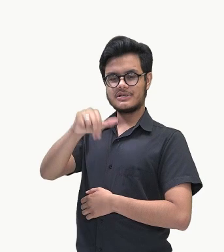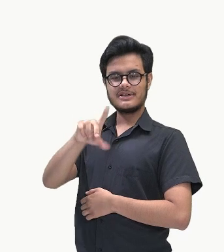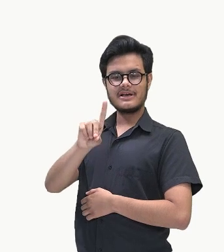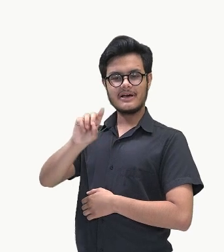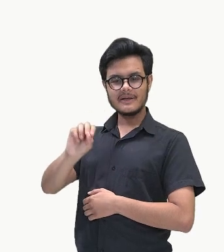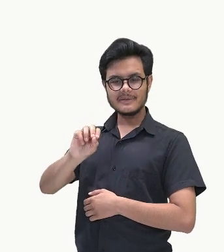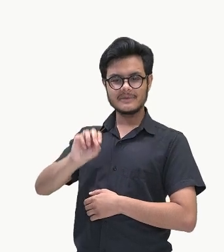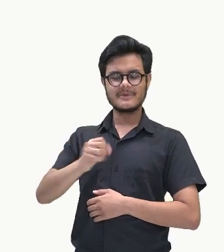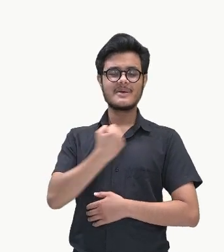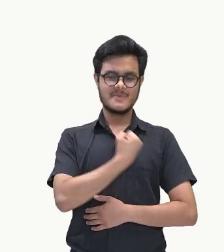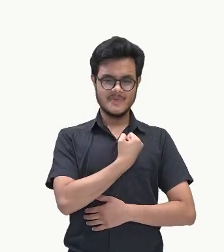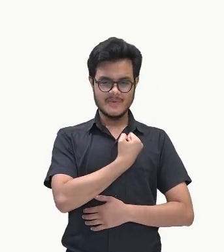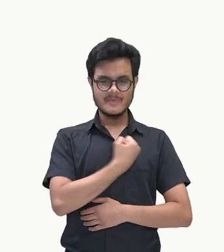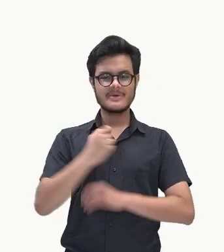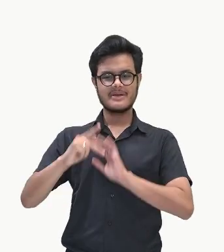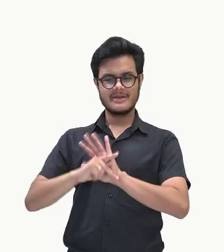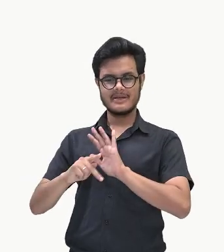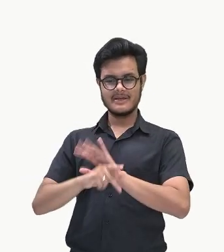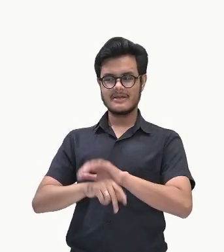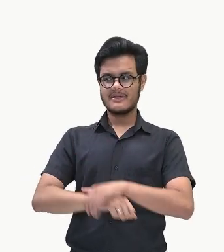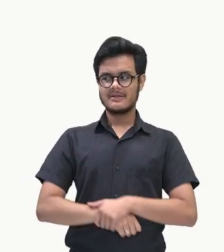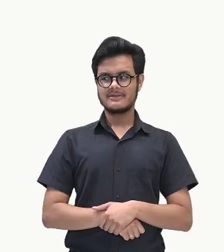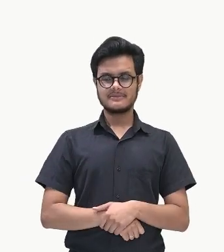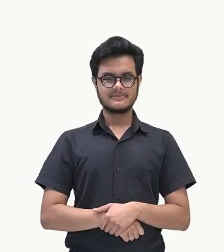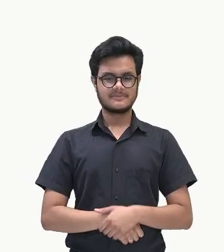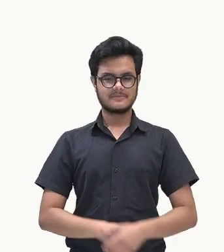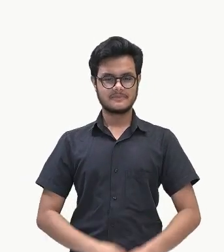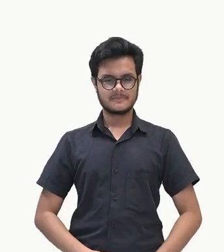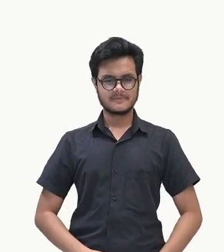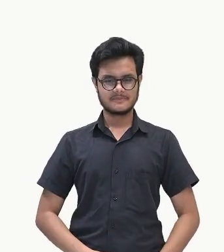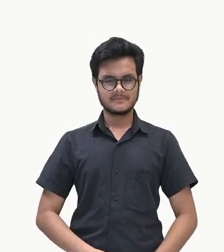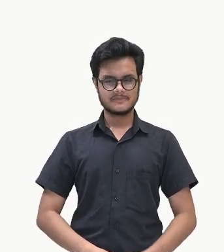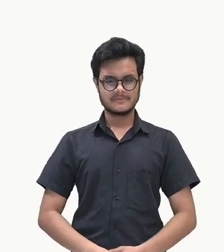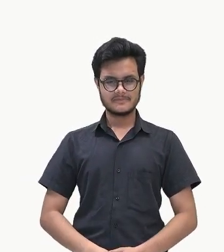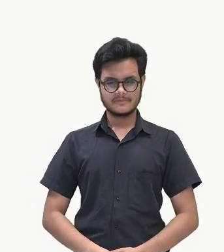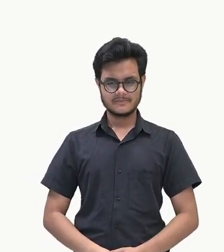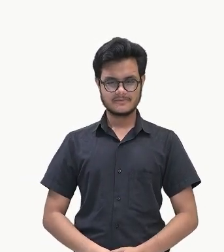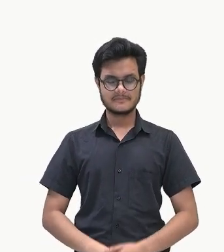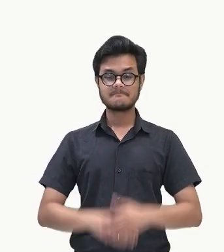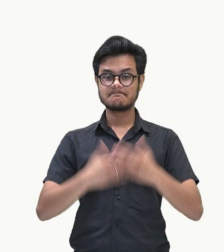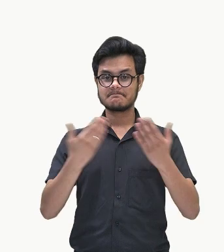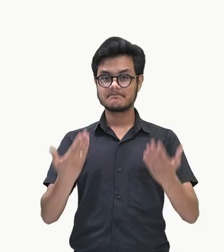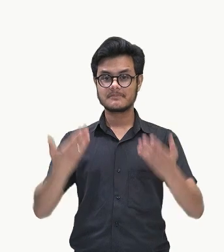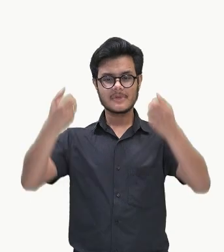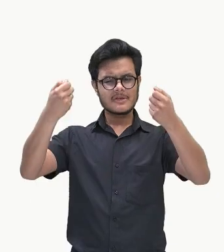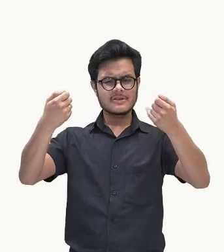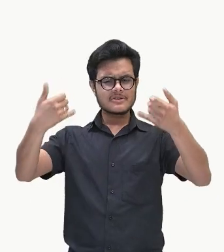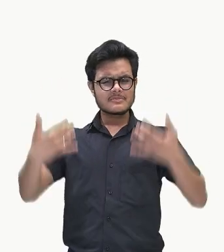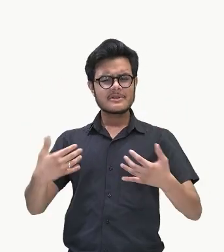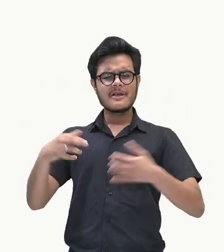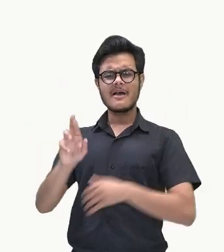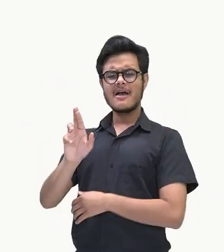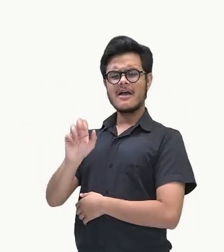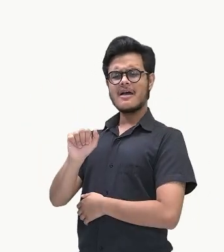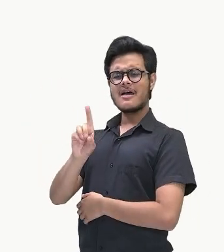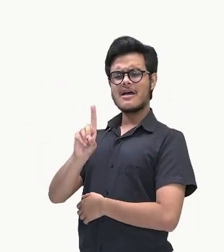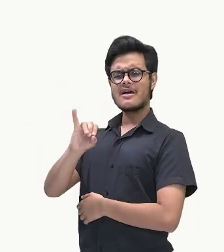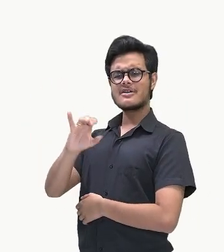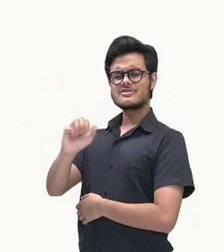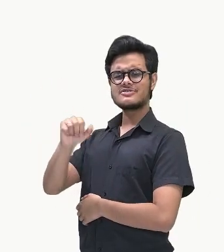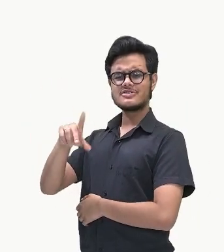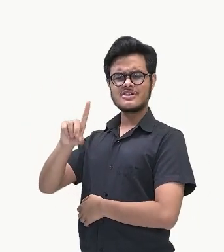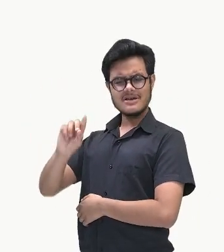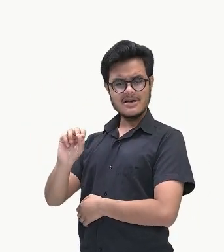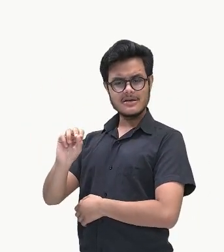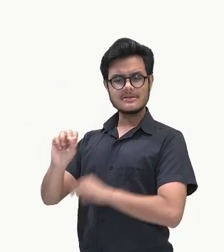ó. Tá vendo? E sempre que nós falarmos radicando, nós estamos